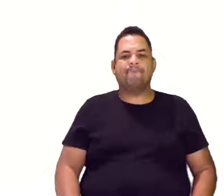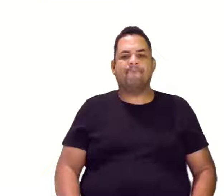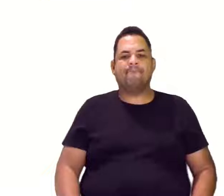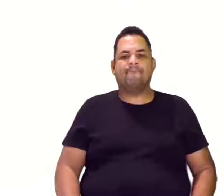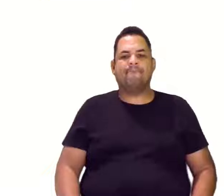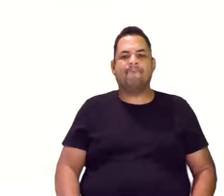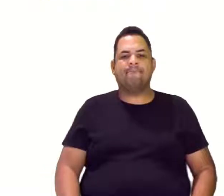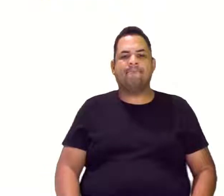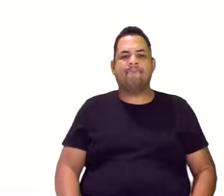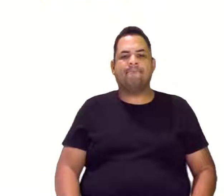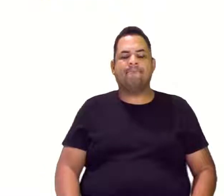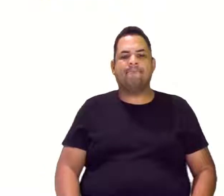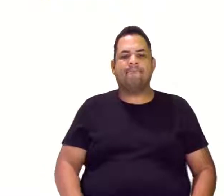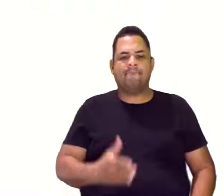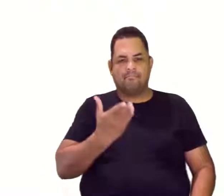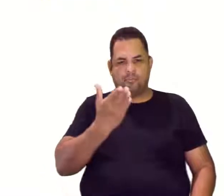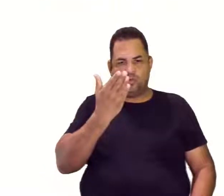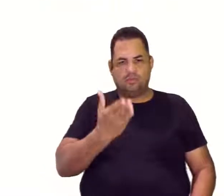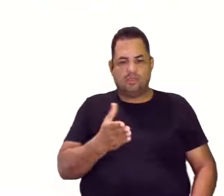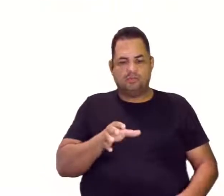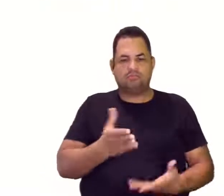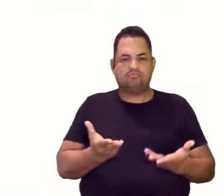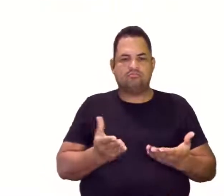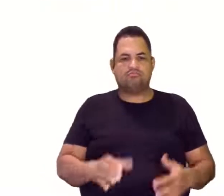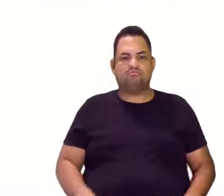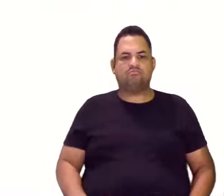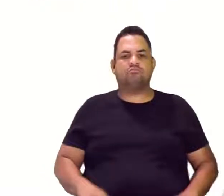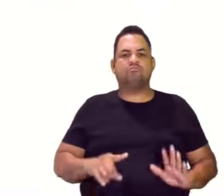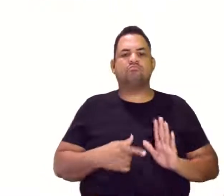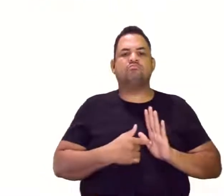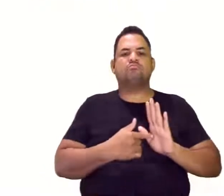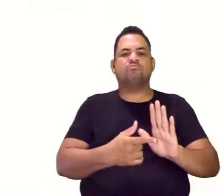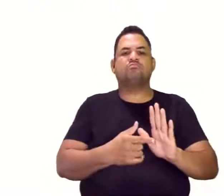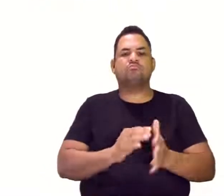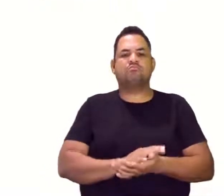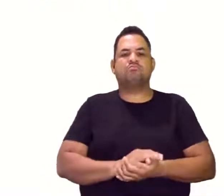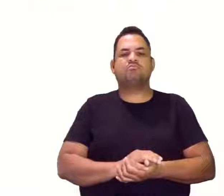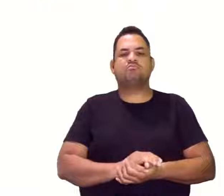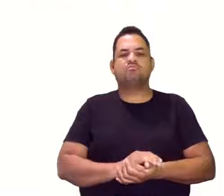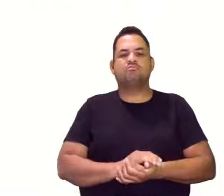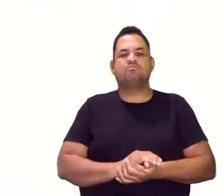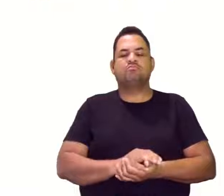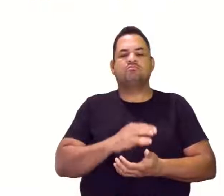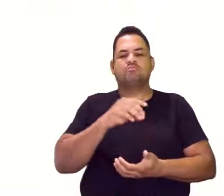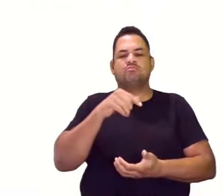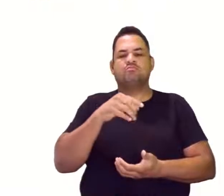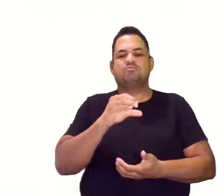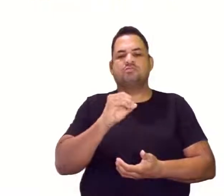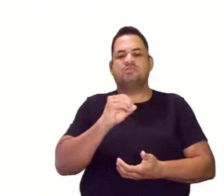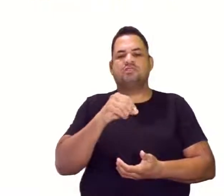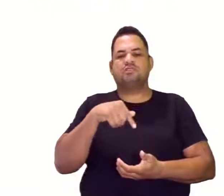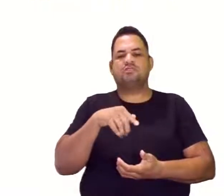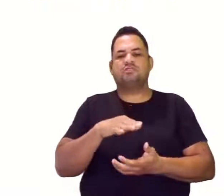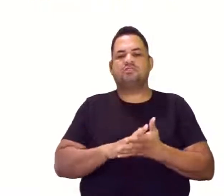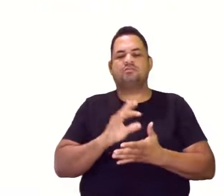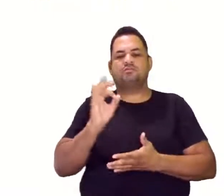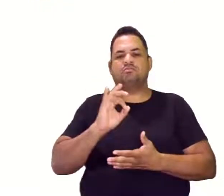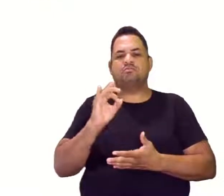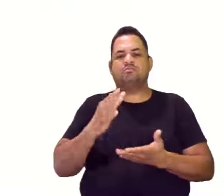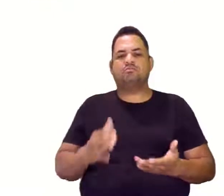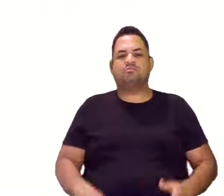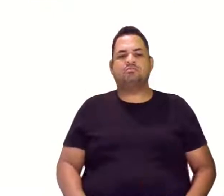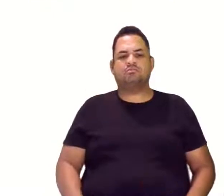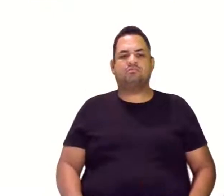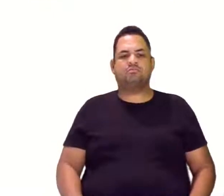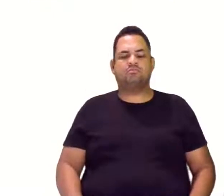décimos. Essa aqui eu já sei que é uma. Isso. Né? Quem mais representa 75 décimos? É o mesmo que 75%? É, tá. Sim, né? Ó,